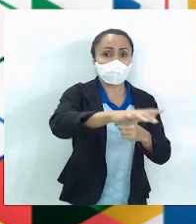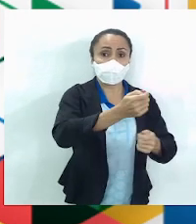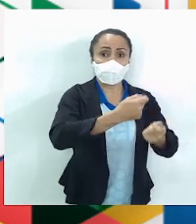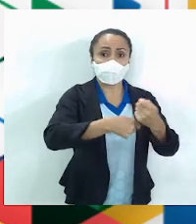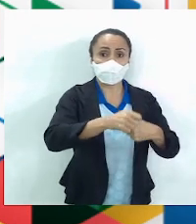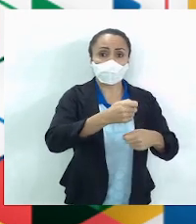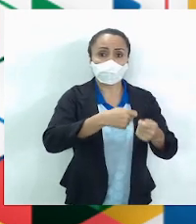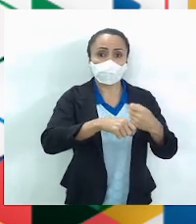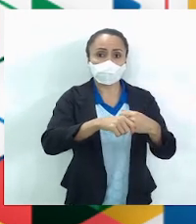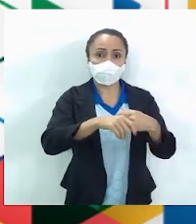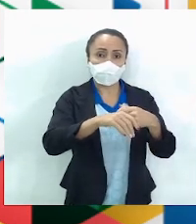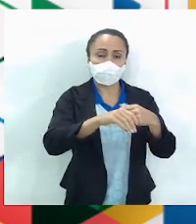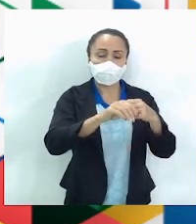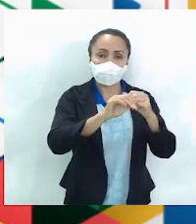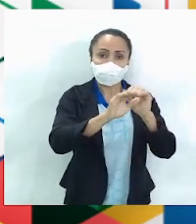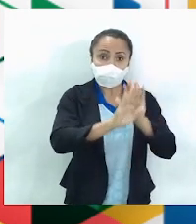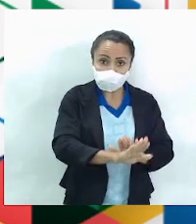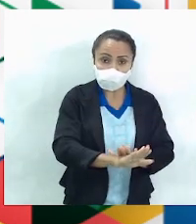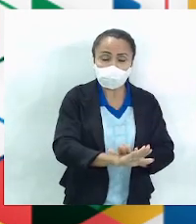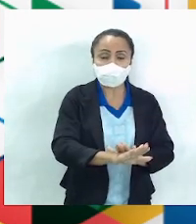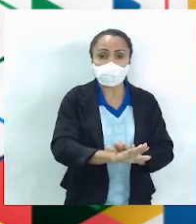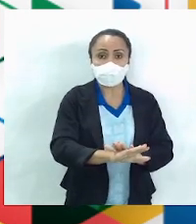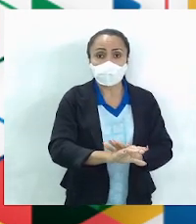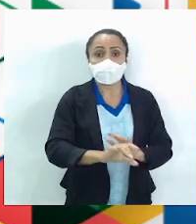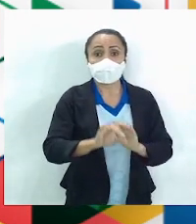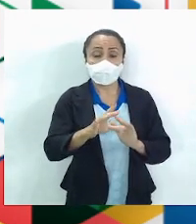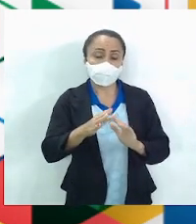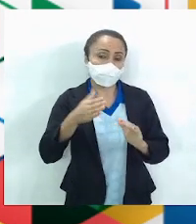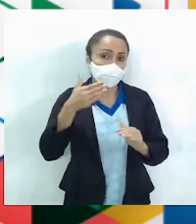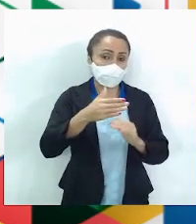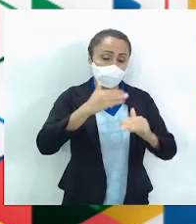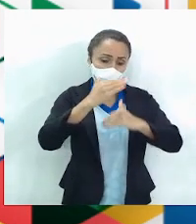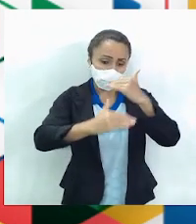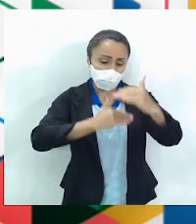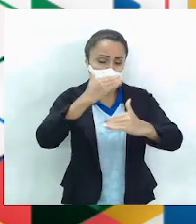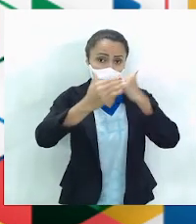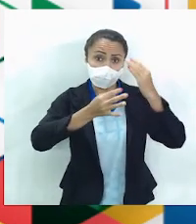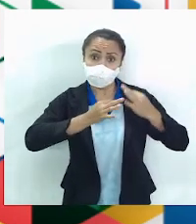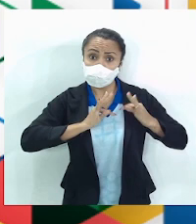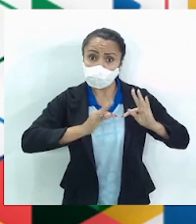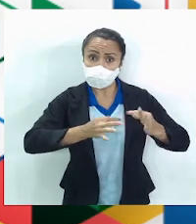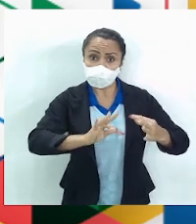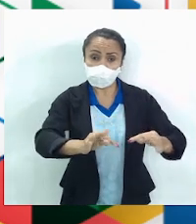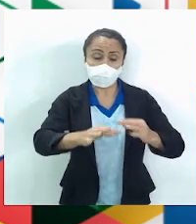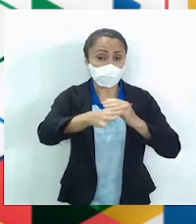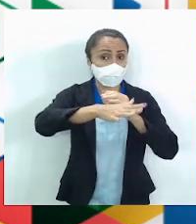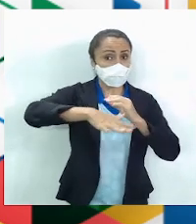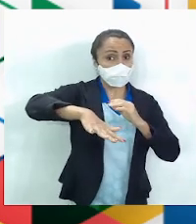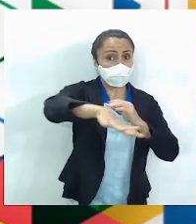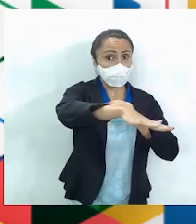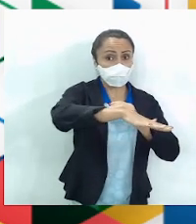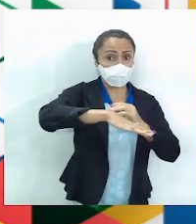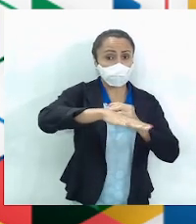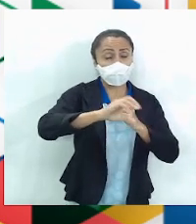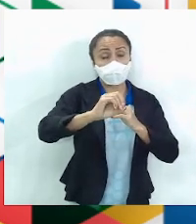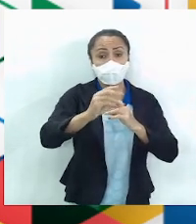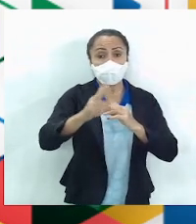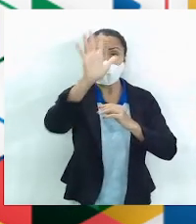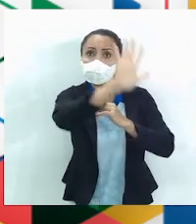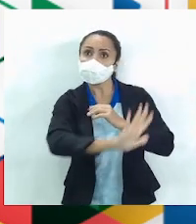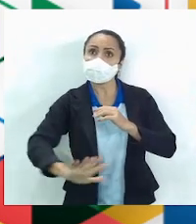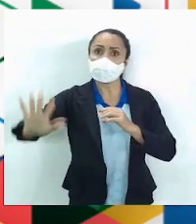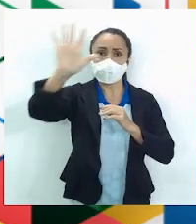economicamente estáveis, sendo um indicativo do avanço tecnológico regional ou